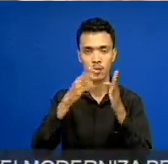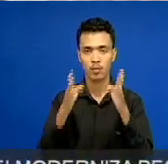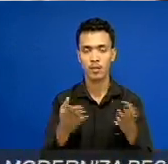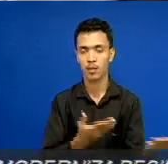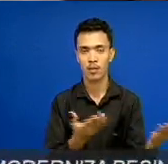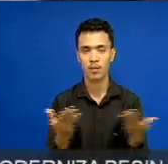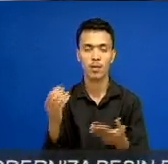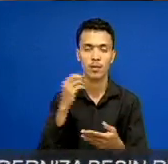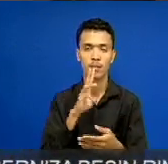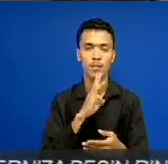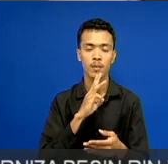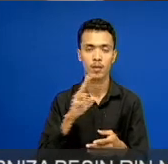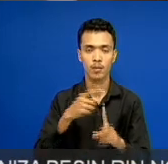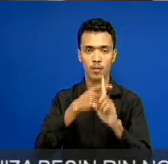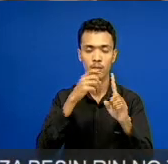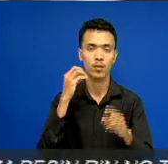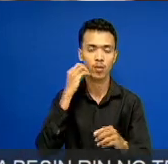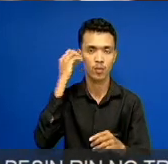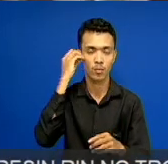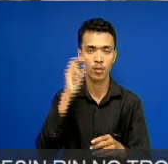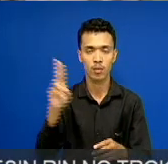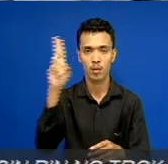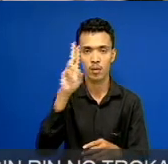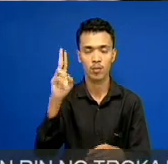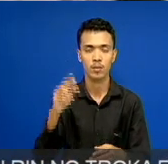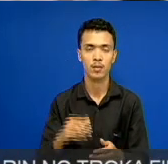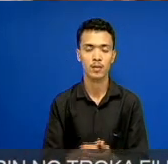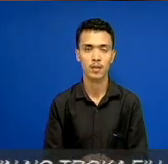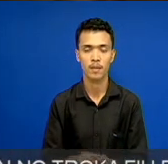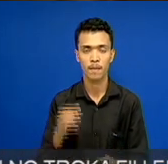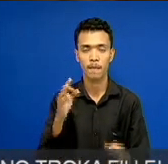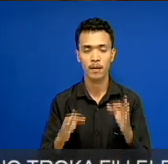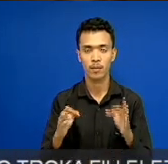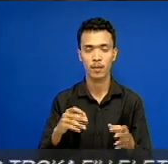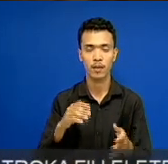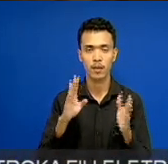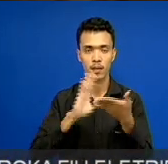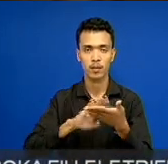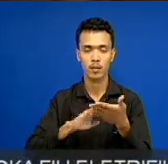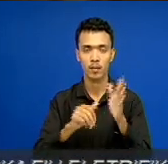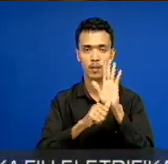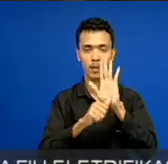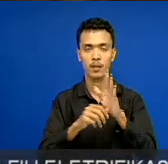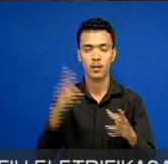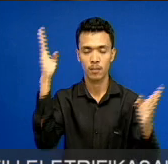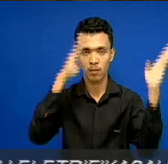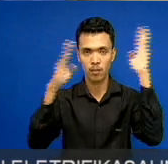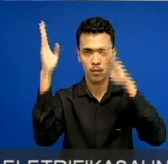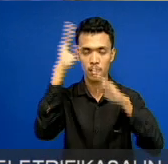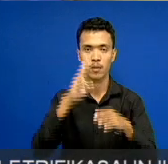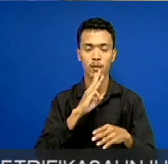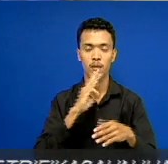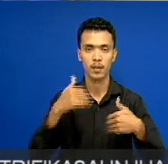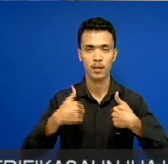Loribe Rossi Uma, onde utiliza a necessidade de sanitação. Mas que escola apresenta um problema Bemos, né, para o Serviço de Educação